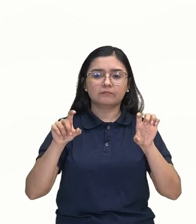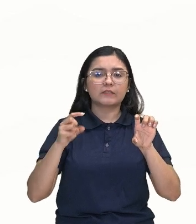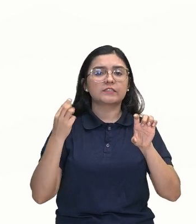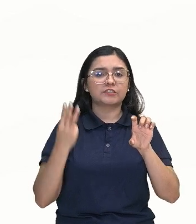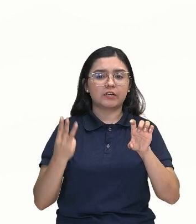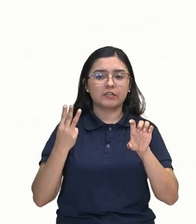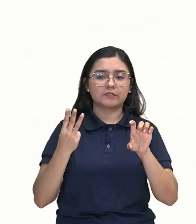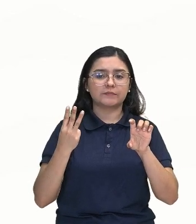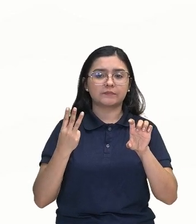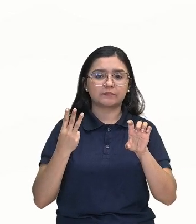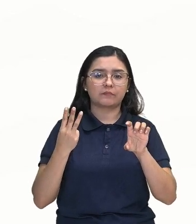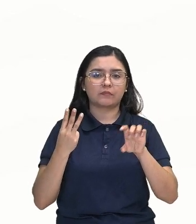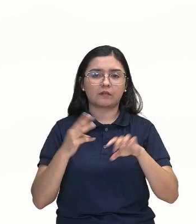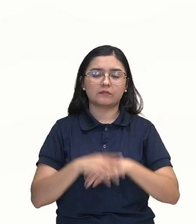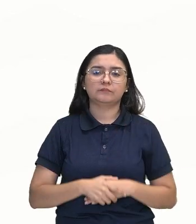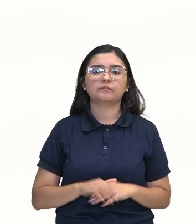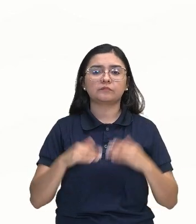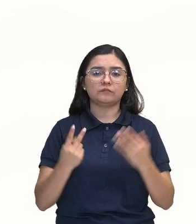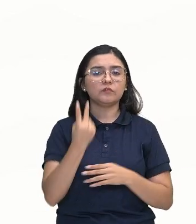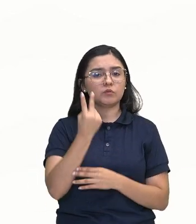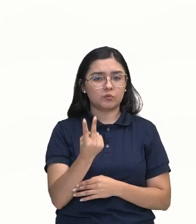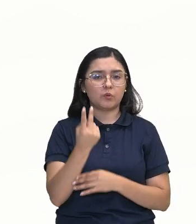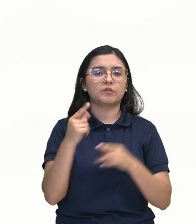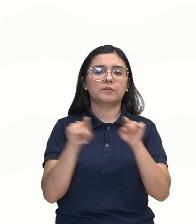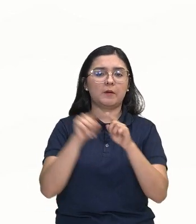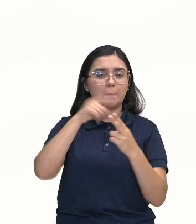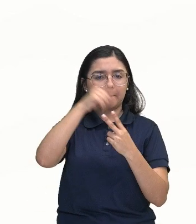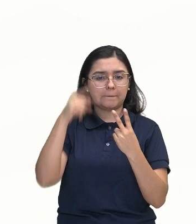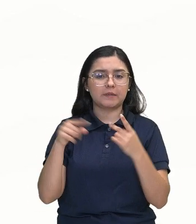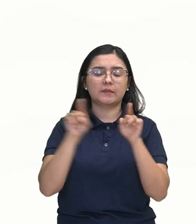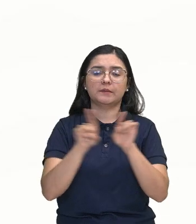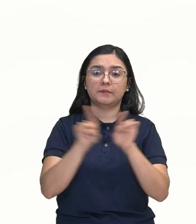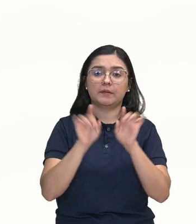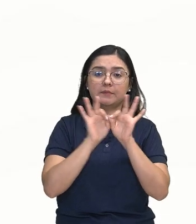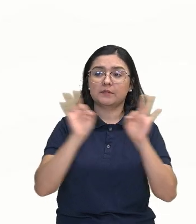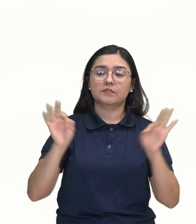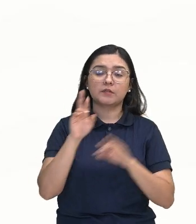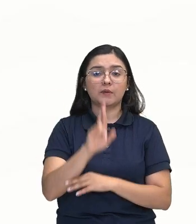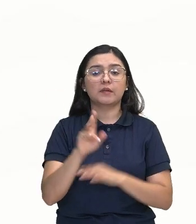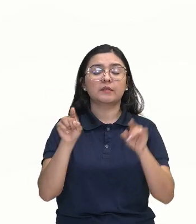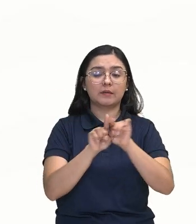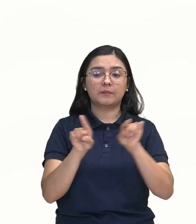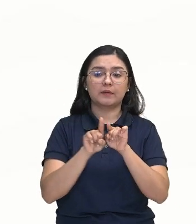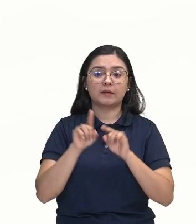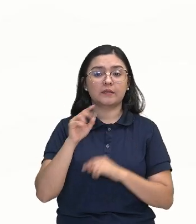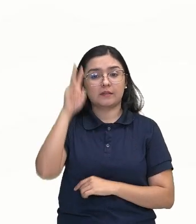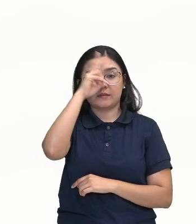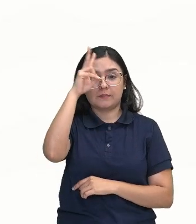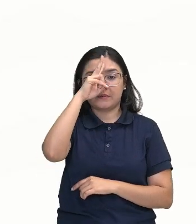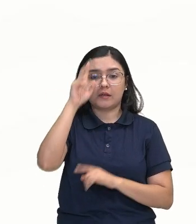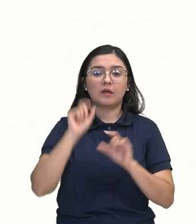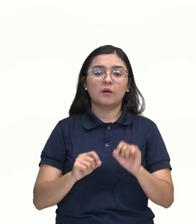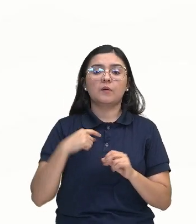3 fatores. O 2 tem que estar aí, o π e a medida do r. Vale lembrar que o valor do π ele